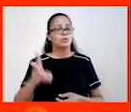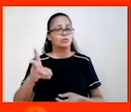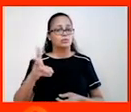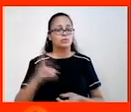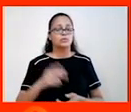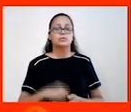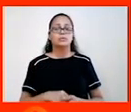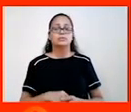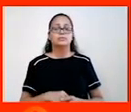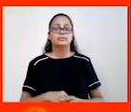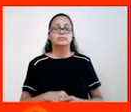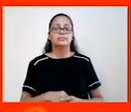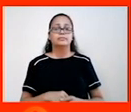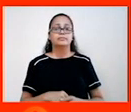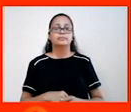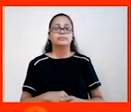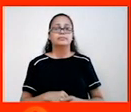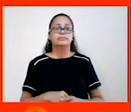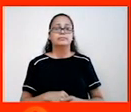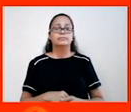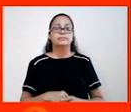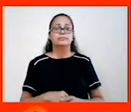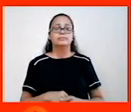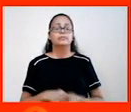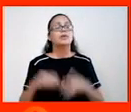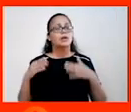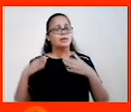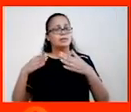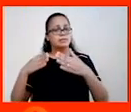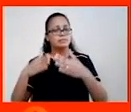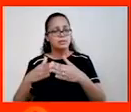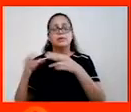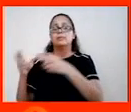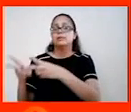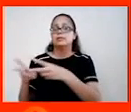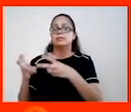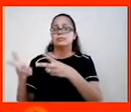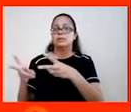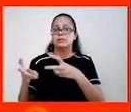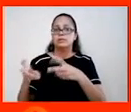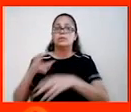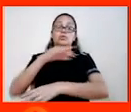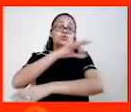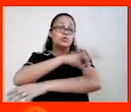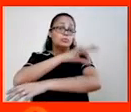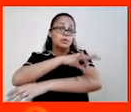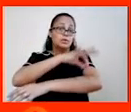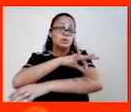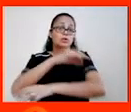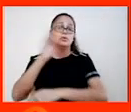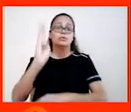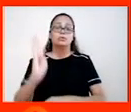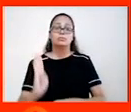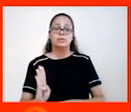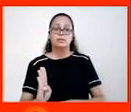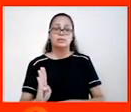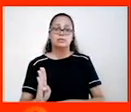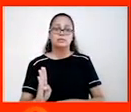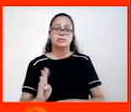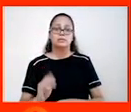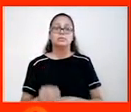Continuando então aí o assunto da era do petróleo, falando especificamente da exploração de petróleo no Brasil, vamos